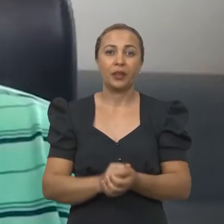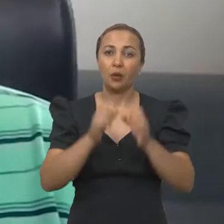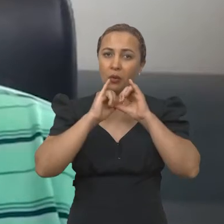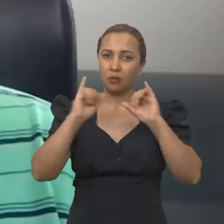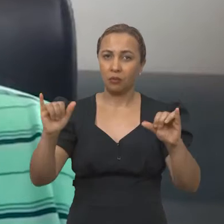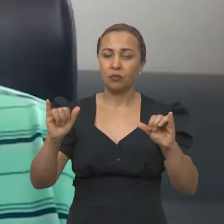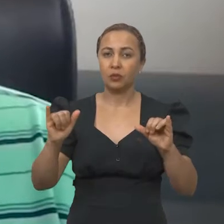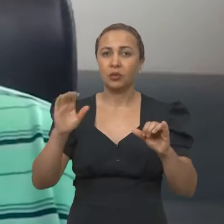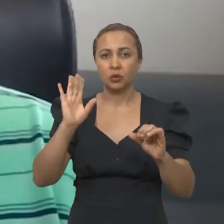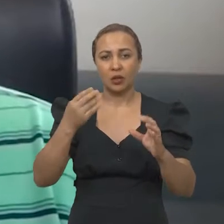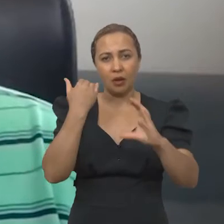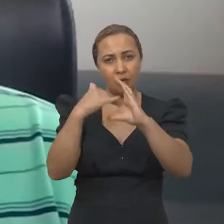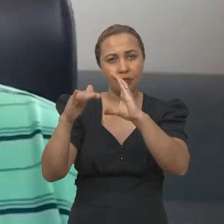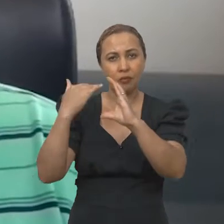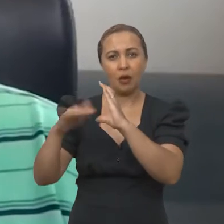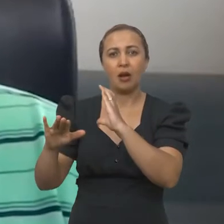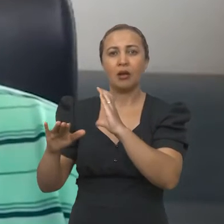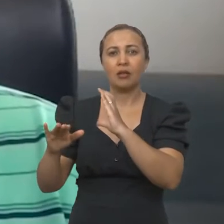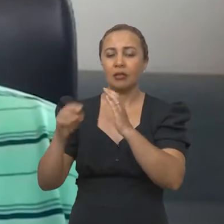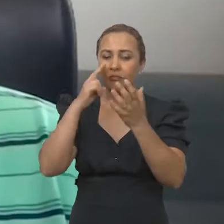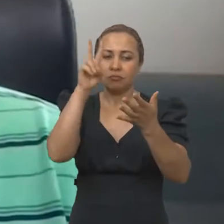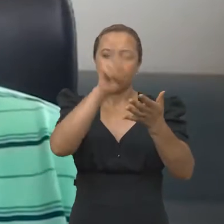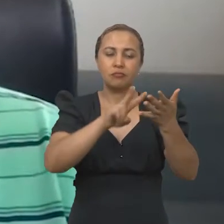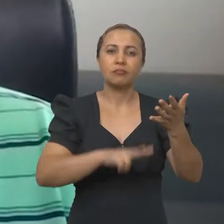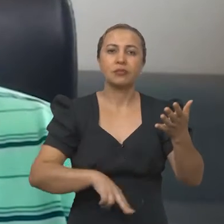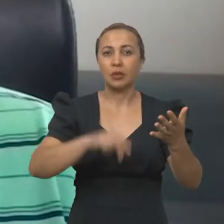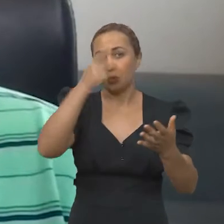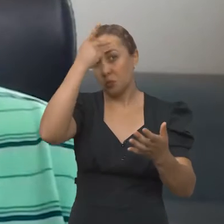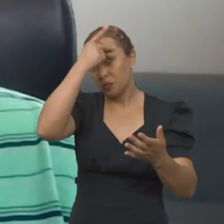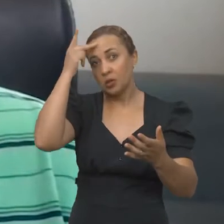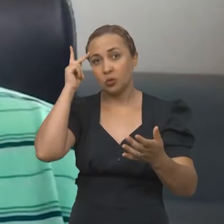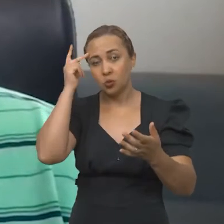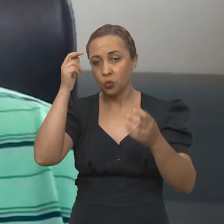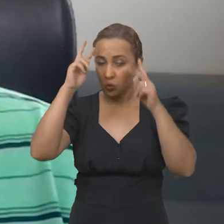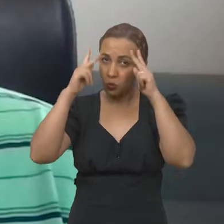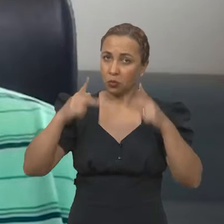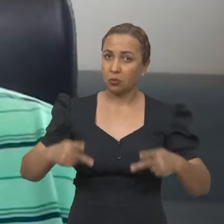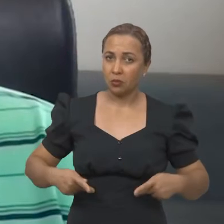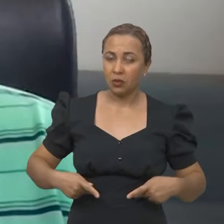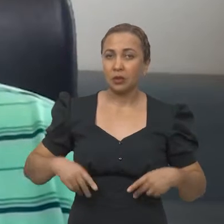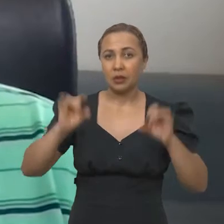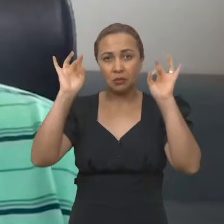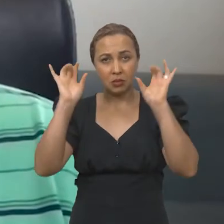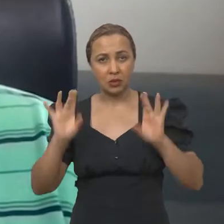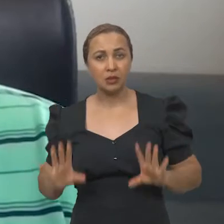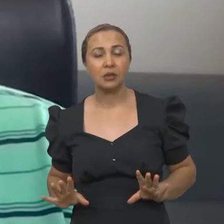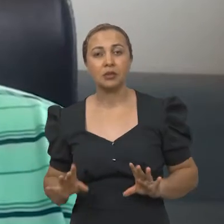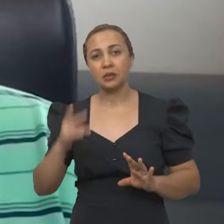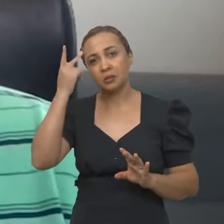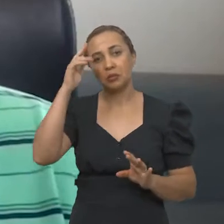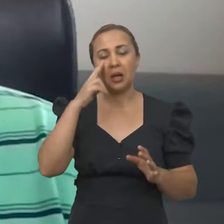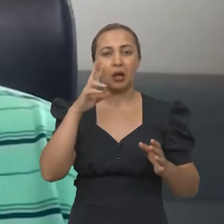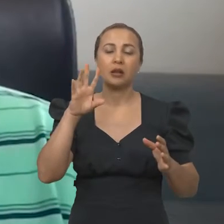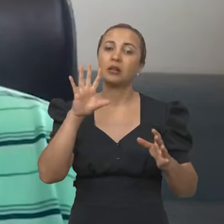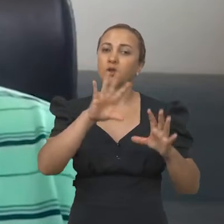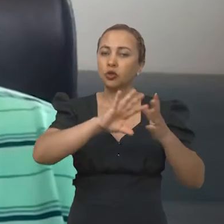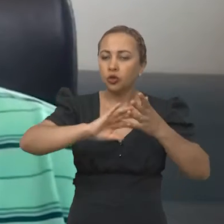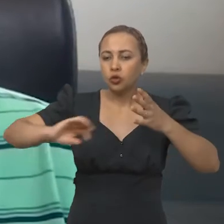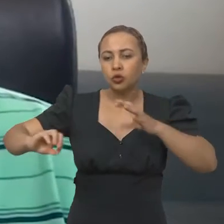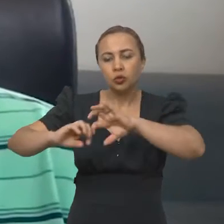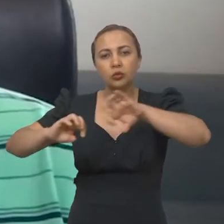alertas regularmente emitido é ainda analisado por especialistas humanos para eliminar